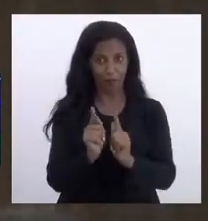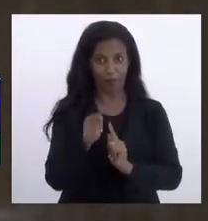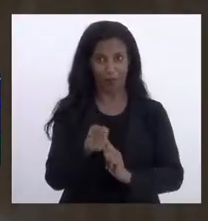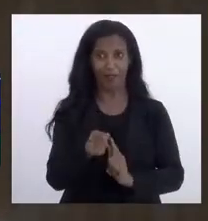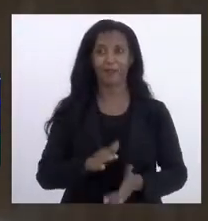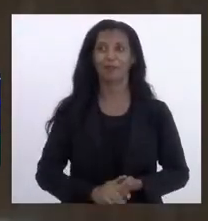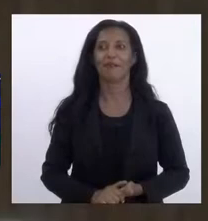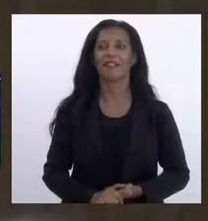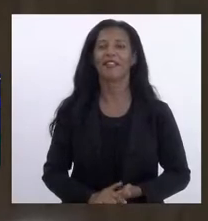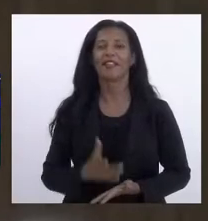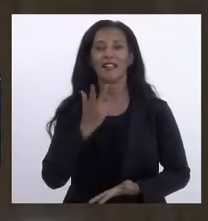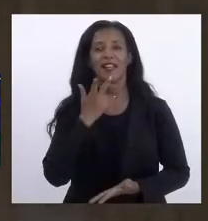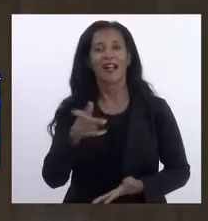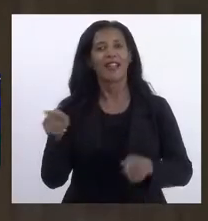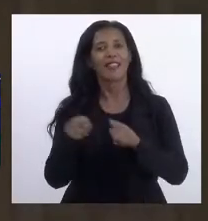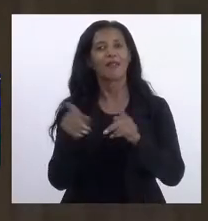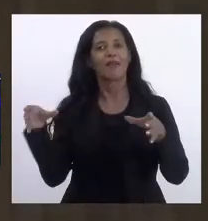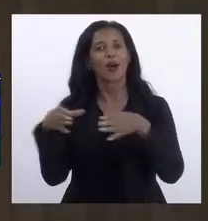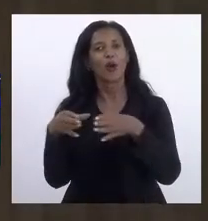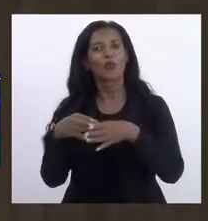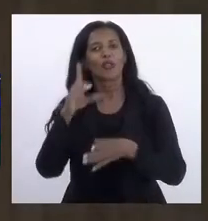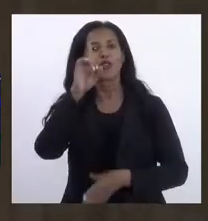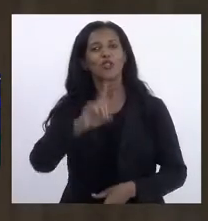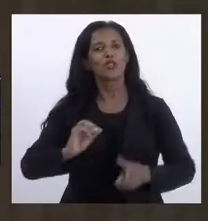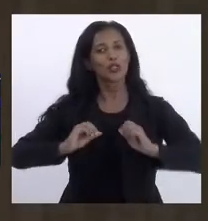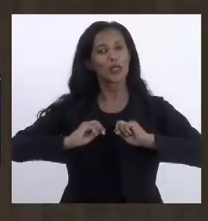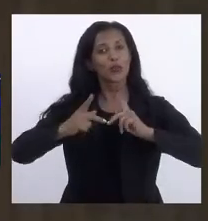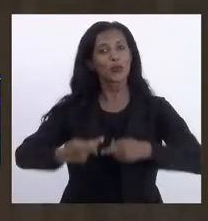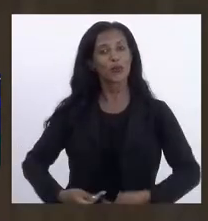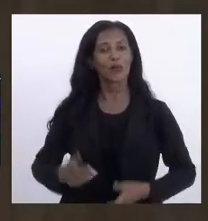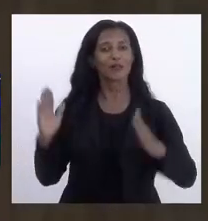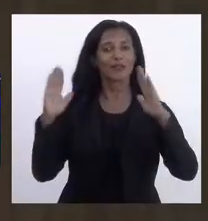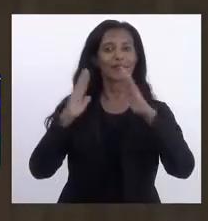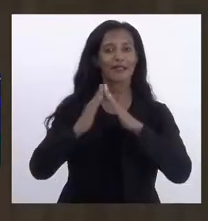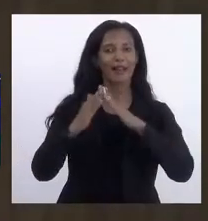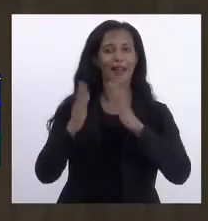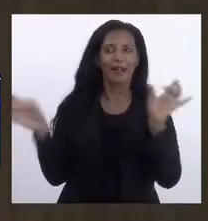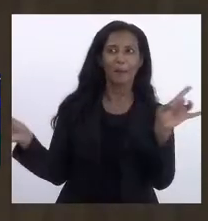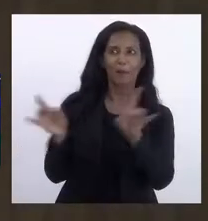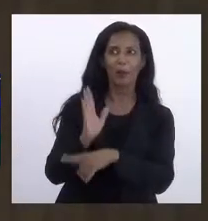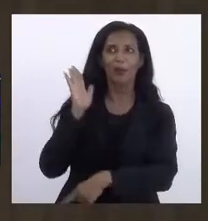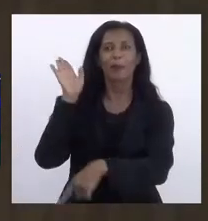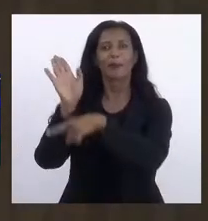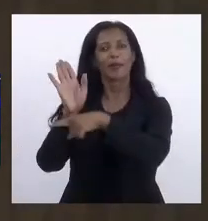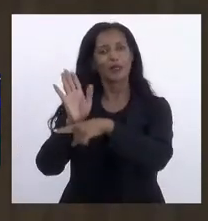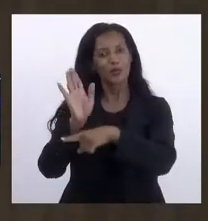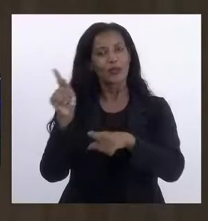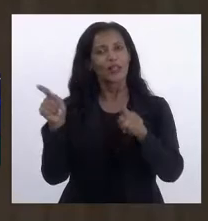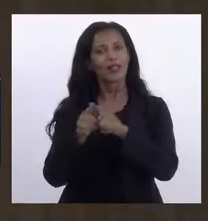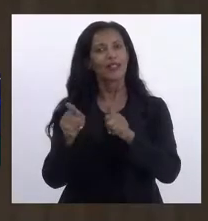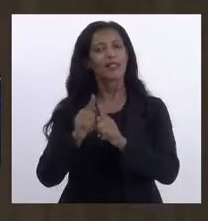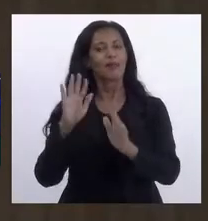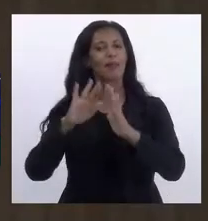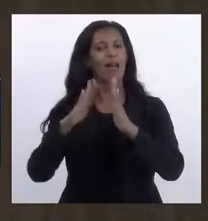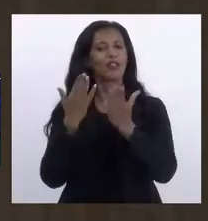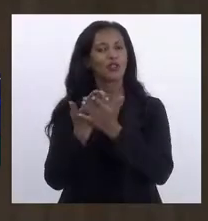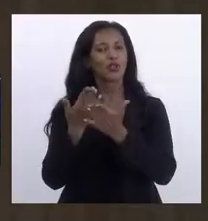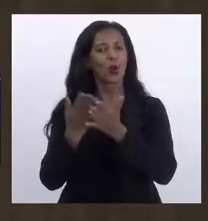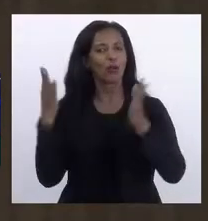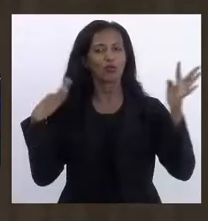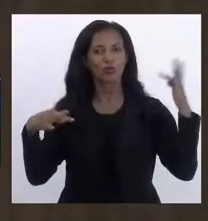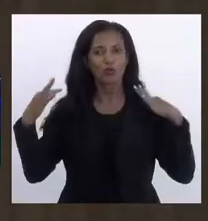obviamente, queria colocar também a Comissão de Direitos Humanos da Casa à disposição da luta em defesa da escola de